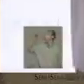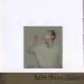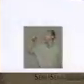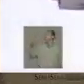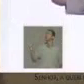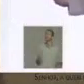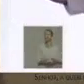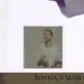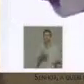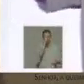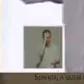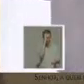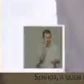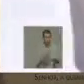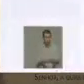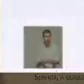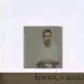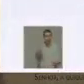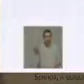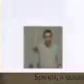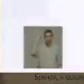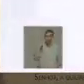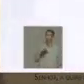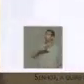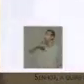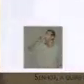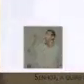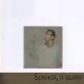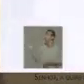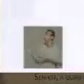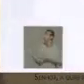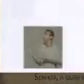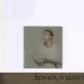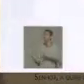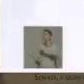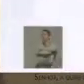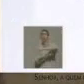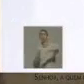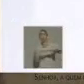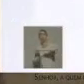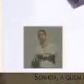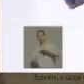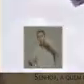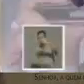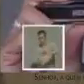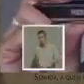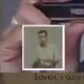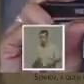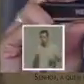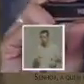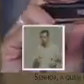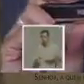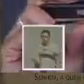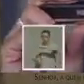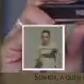mais do que iluminado, a Igreja Católica não é um grupo de pessoas que se reúne para sonhar só aqui na cabeça. Sonha com a